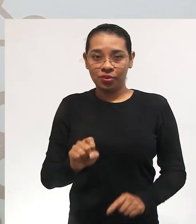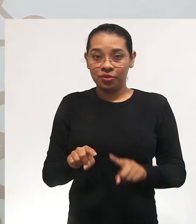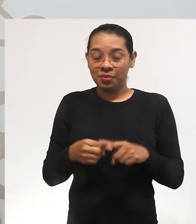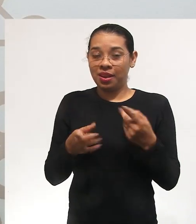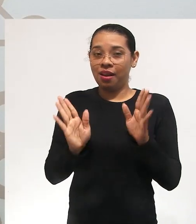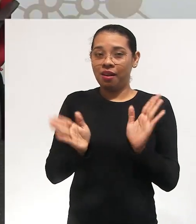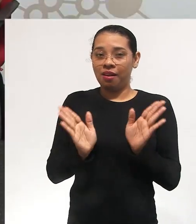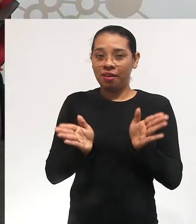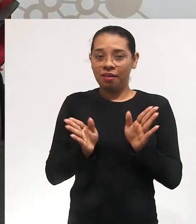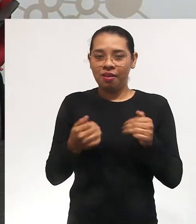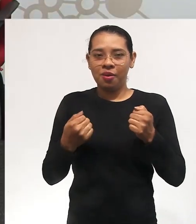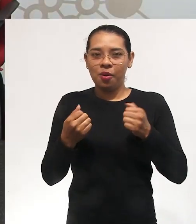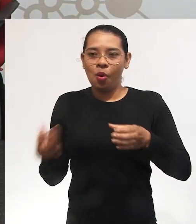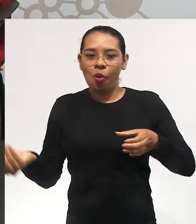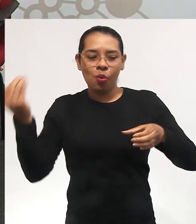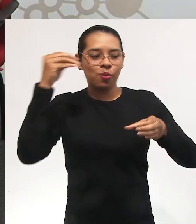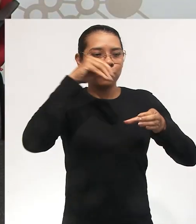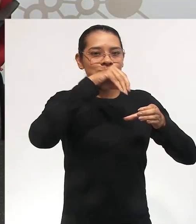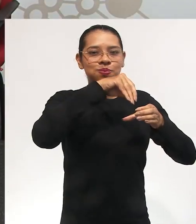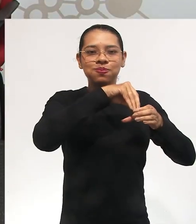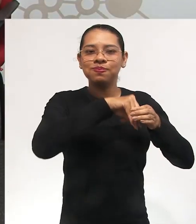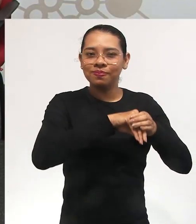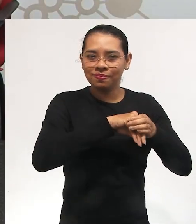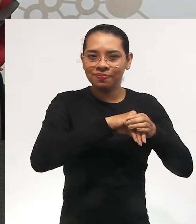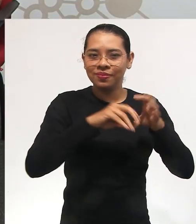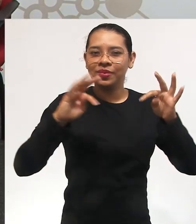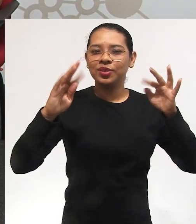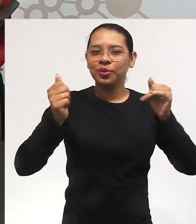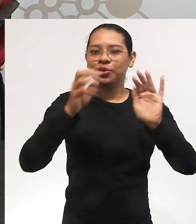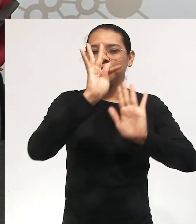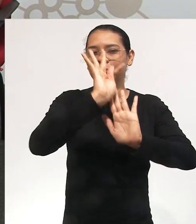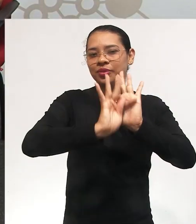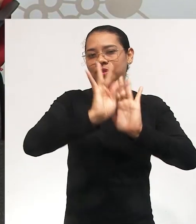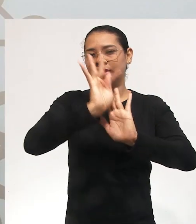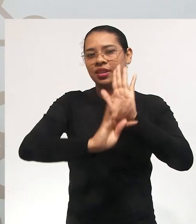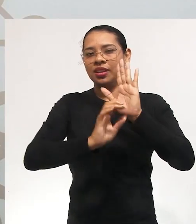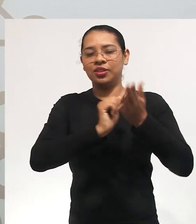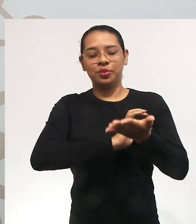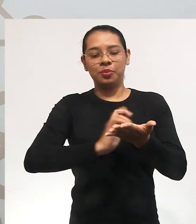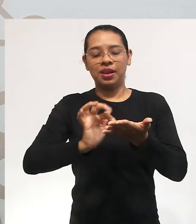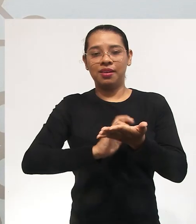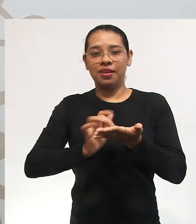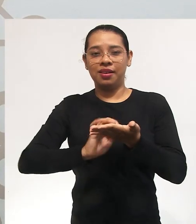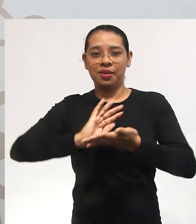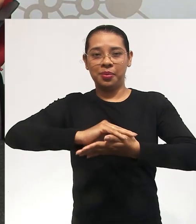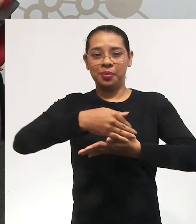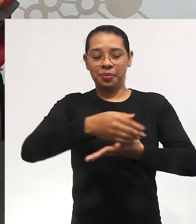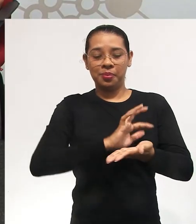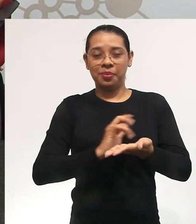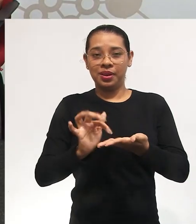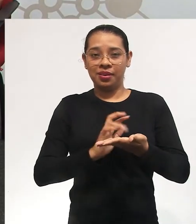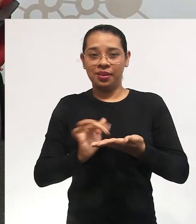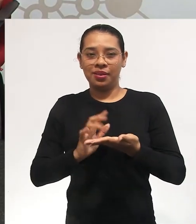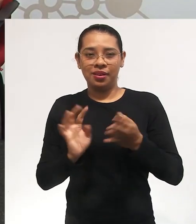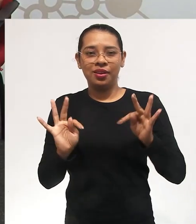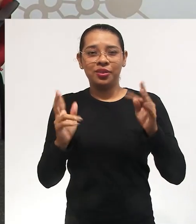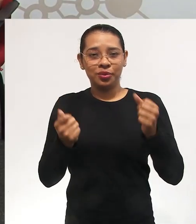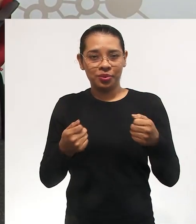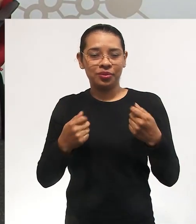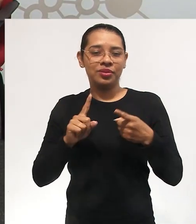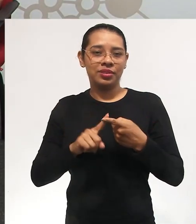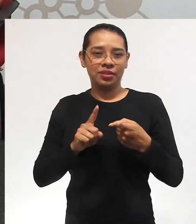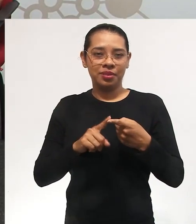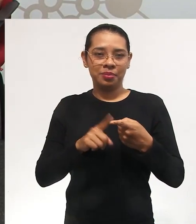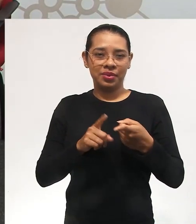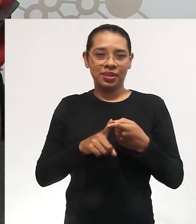daí acrescenta os gêneros digitais, né? Sim. Então, ele começa a propor lá para o professor trabalhar em sala de